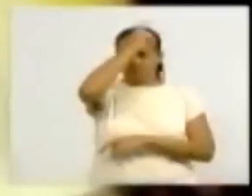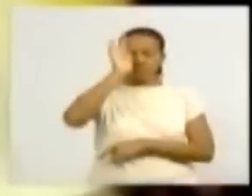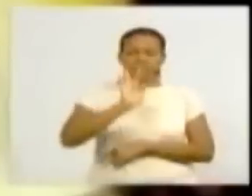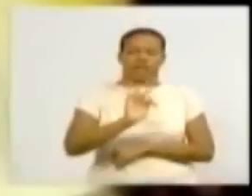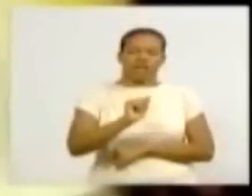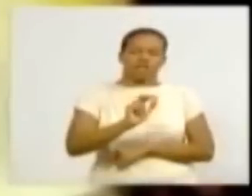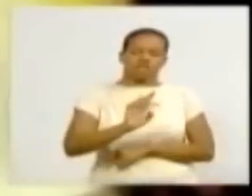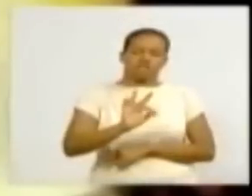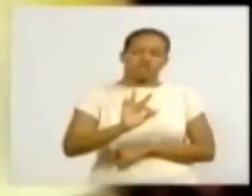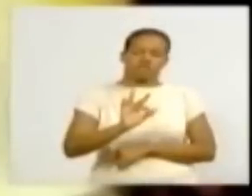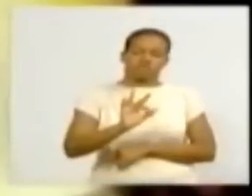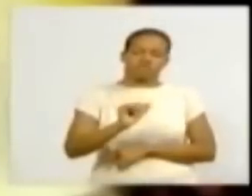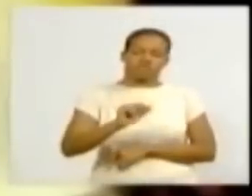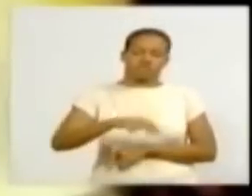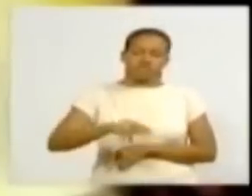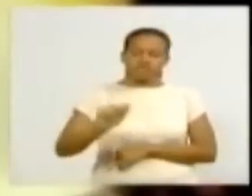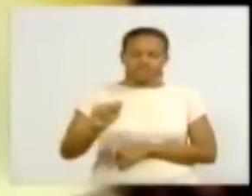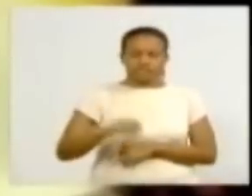com tanta coragem,